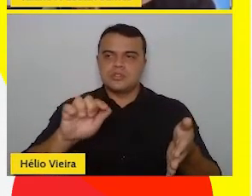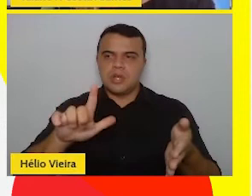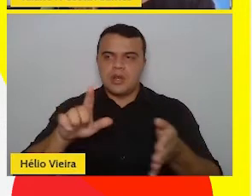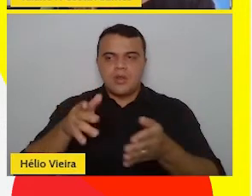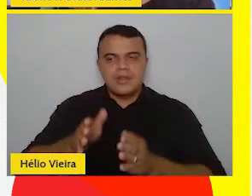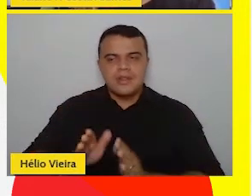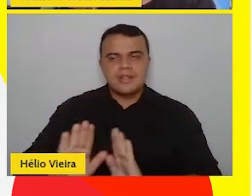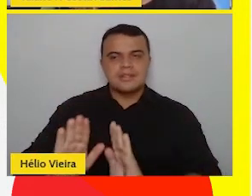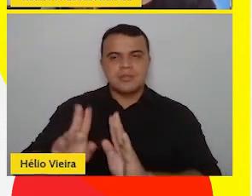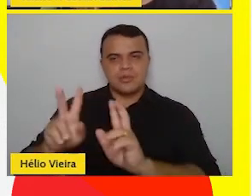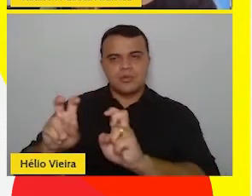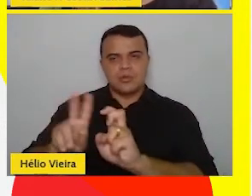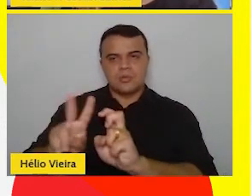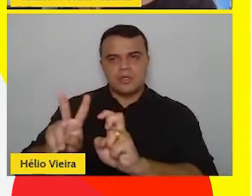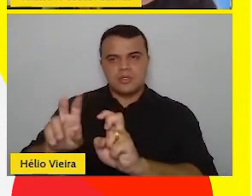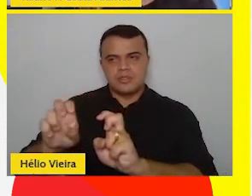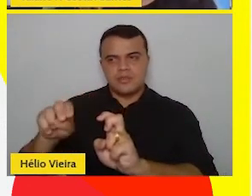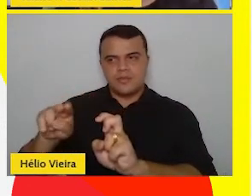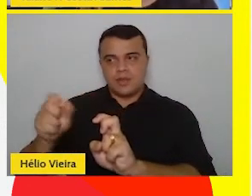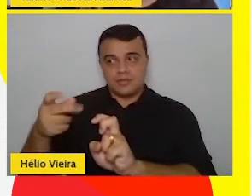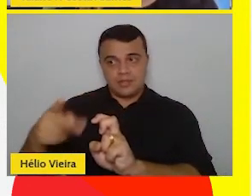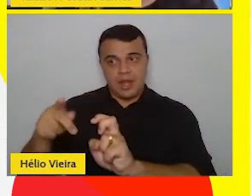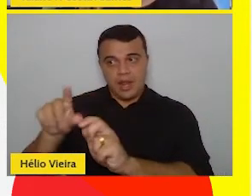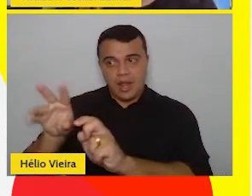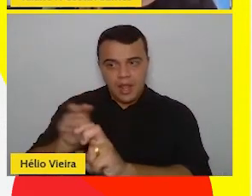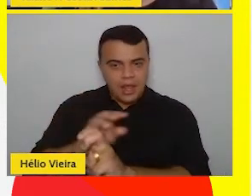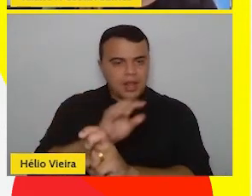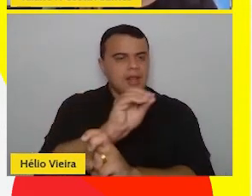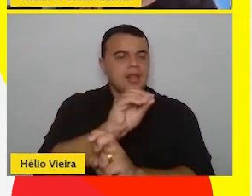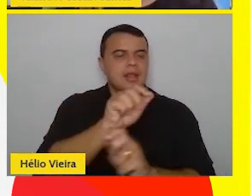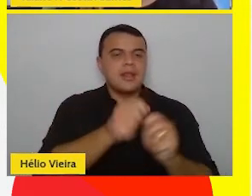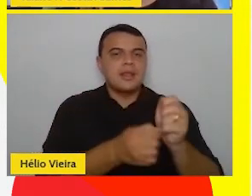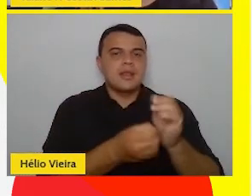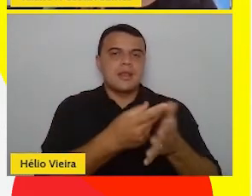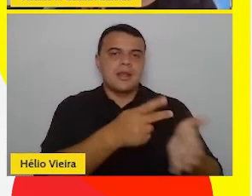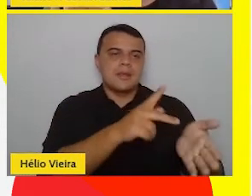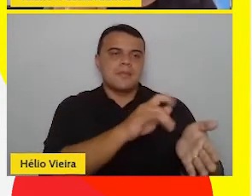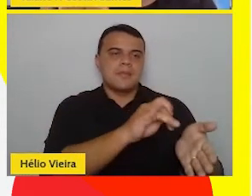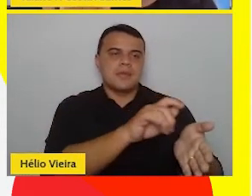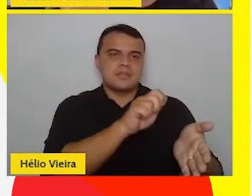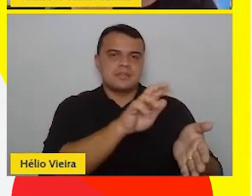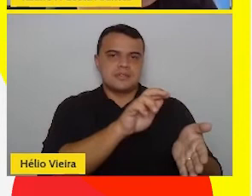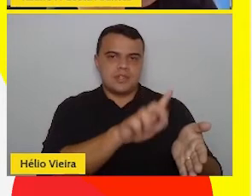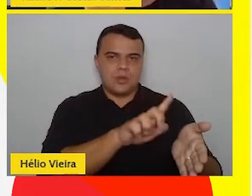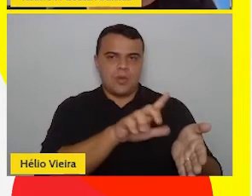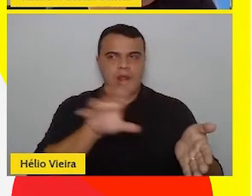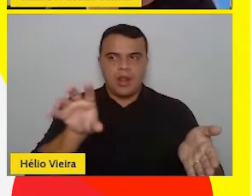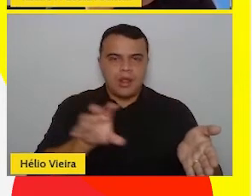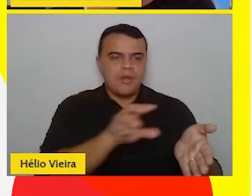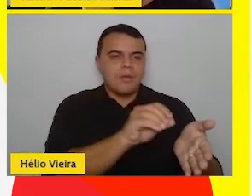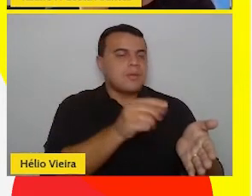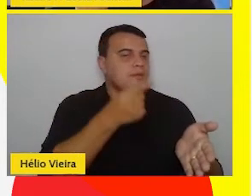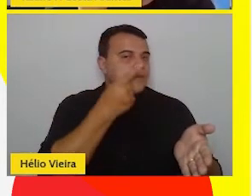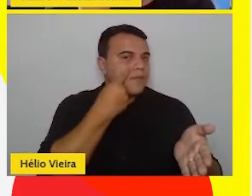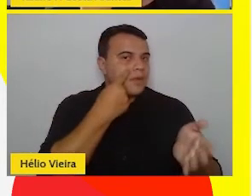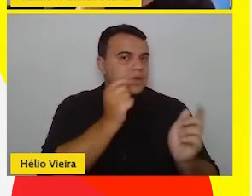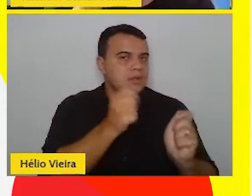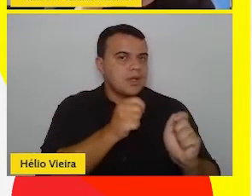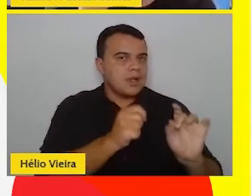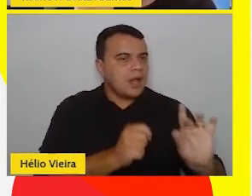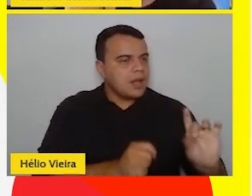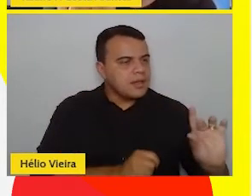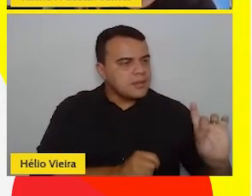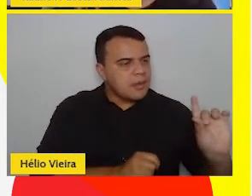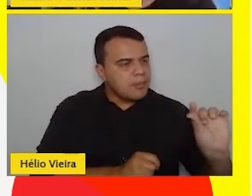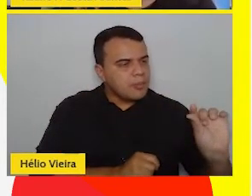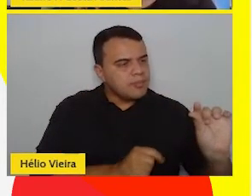Vênus, e ele faz o trabalho todo, né, com os pixels. Então, a gente consegue ver, né, cada